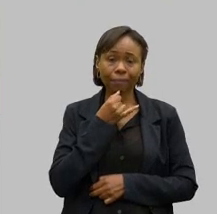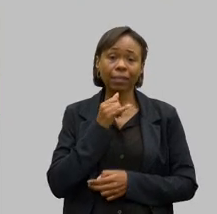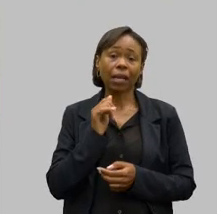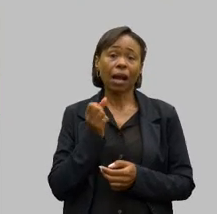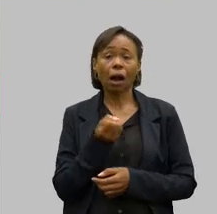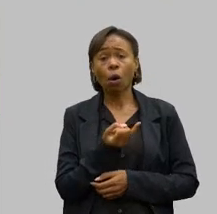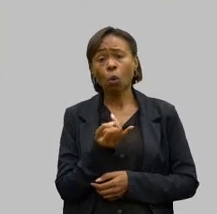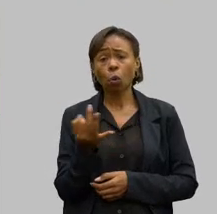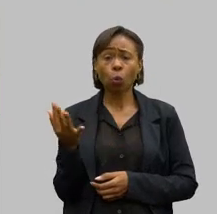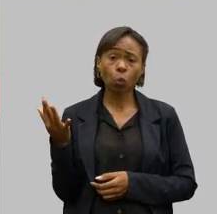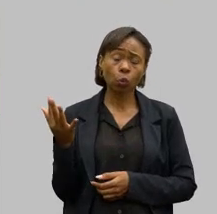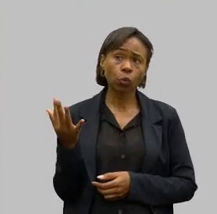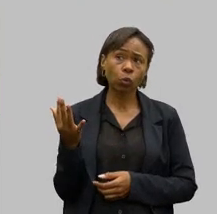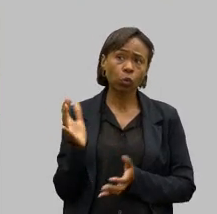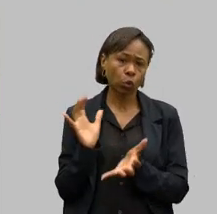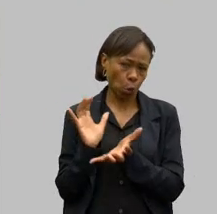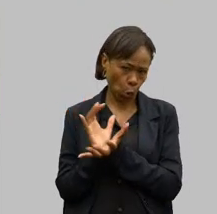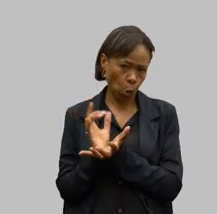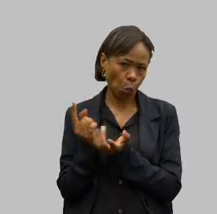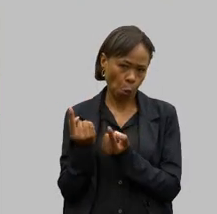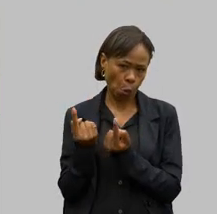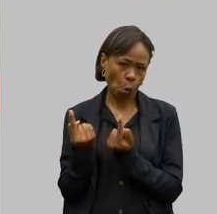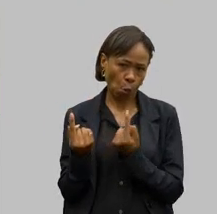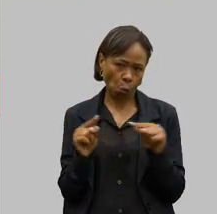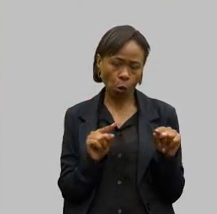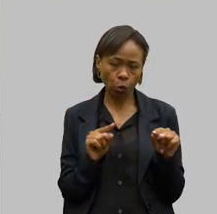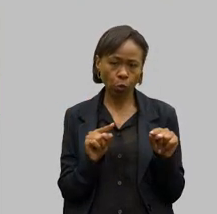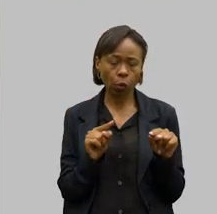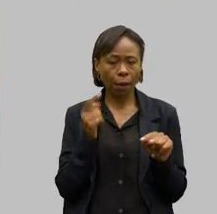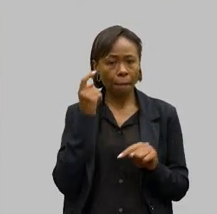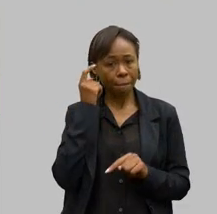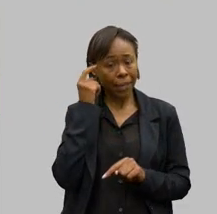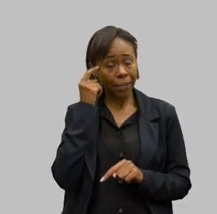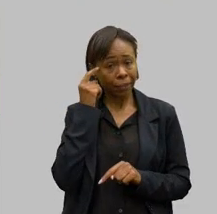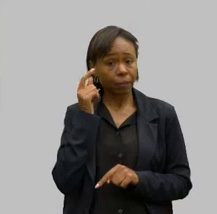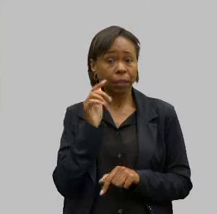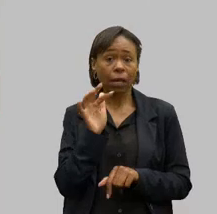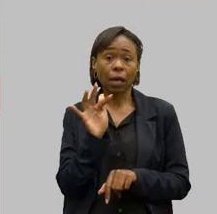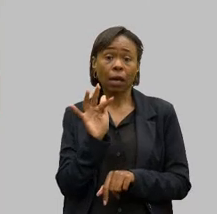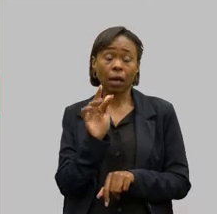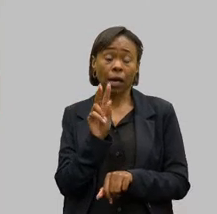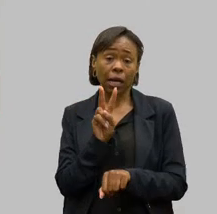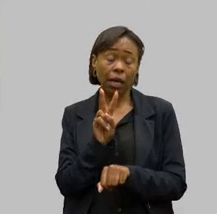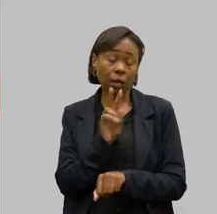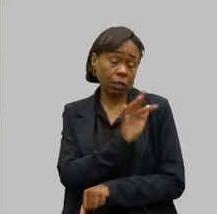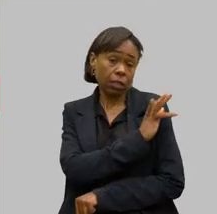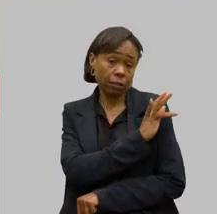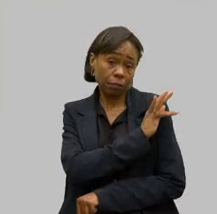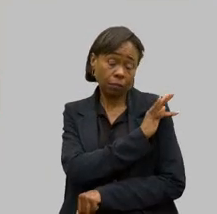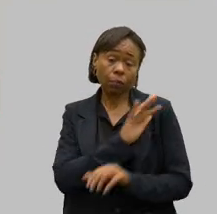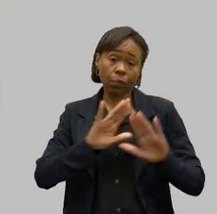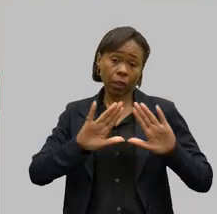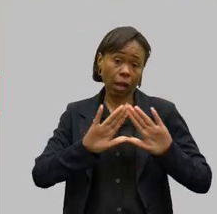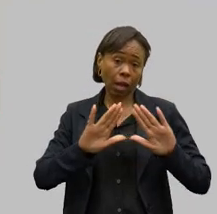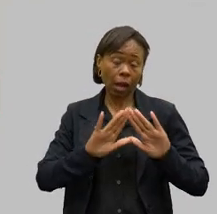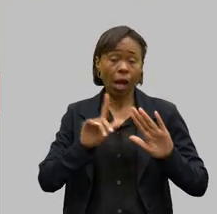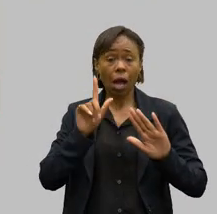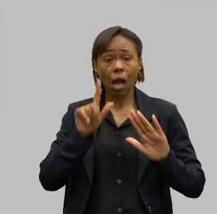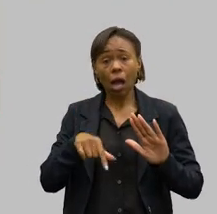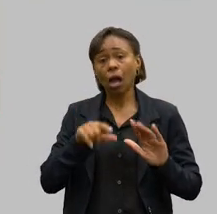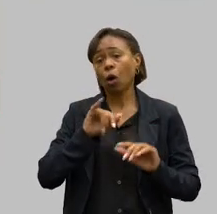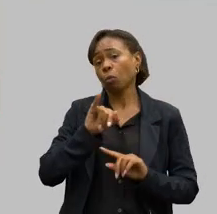da oposição, não todos, entendem o Assembleia fiscaliza não como oportunidade para questionar e ouvir as respostas, mas simplesmente como